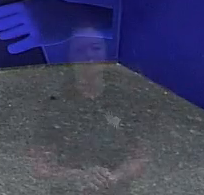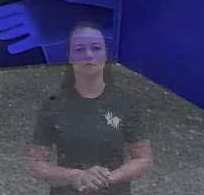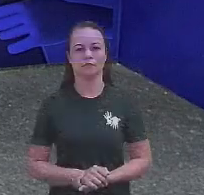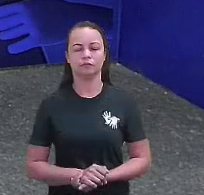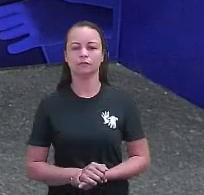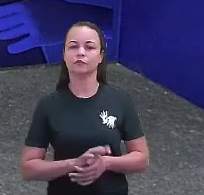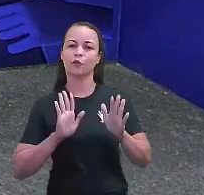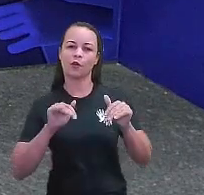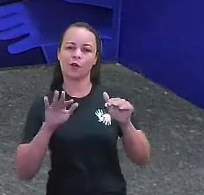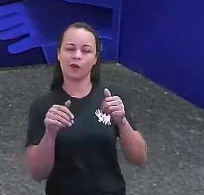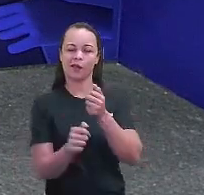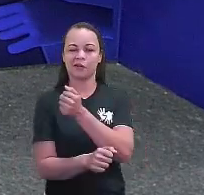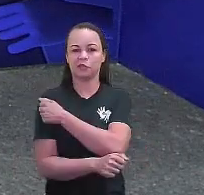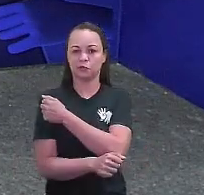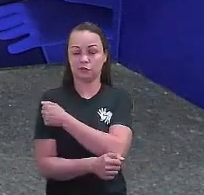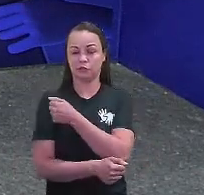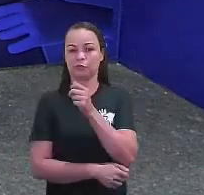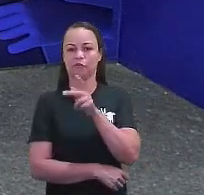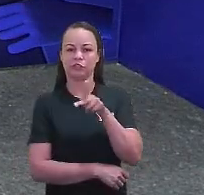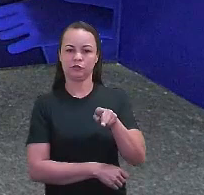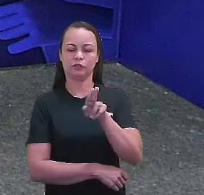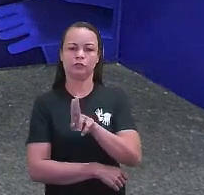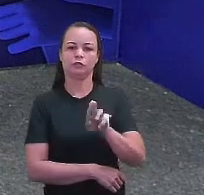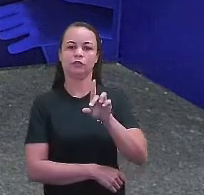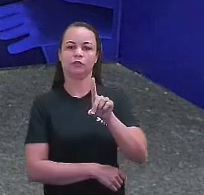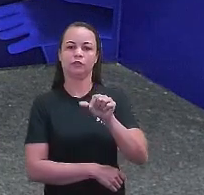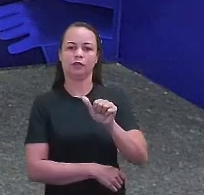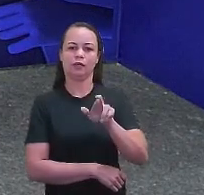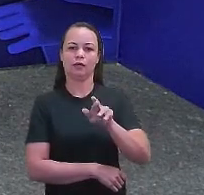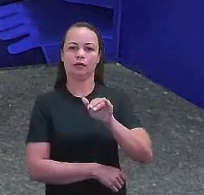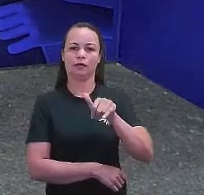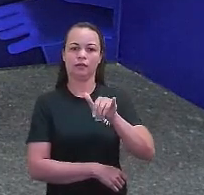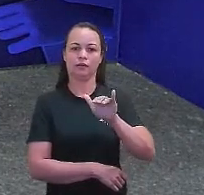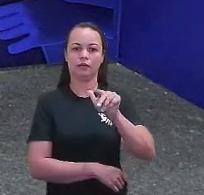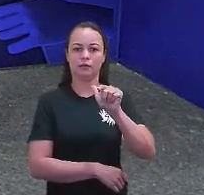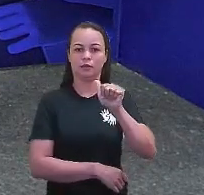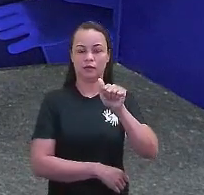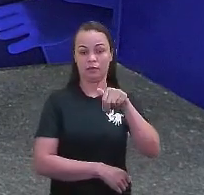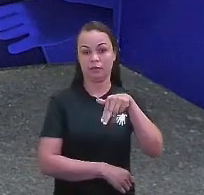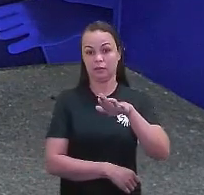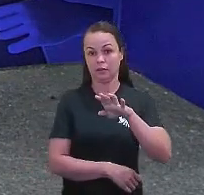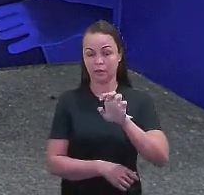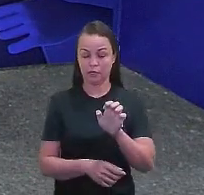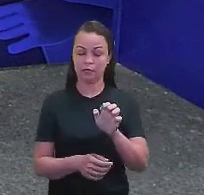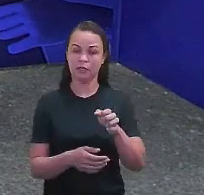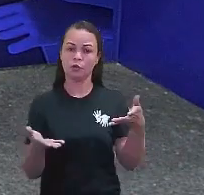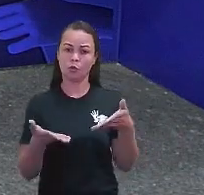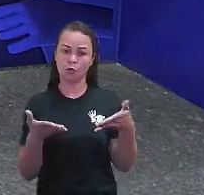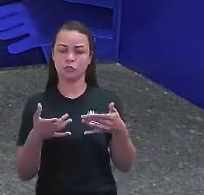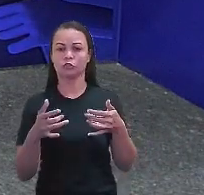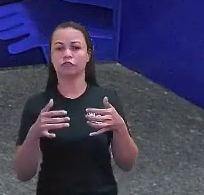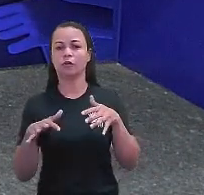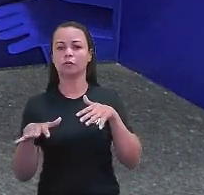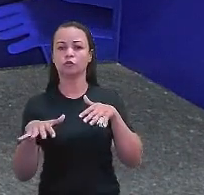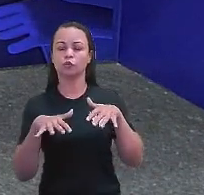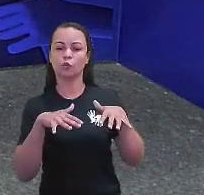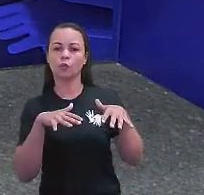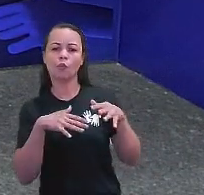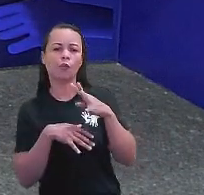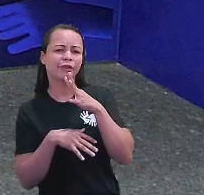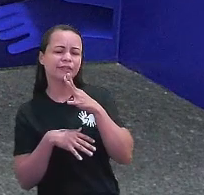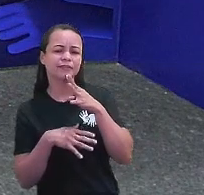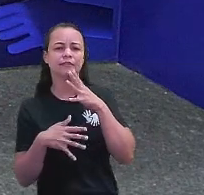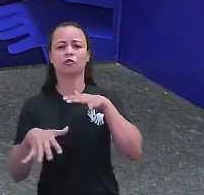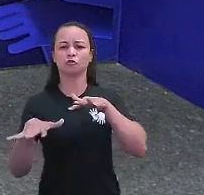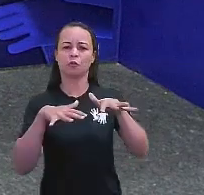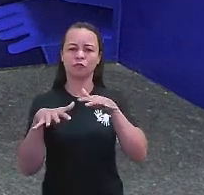Olá para todos, sou a professora Darilane e hoje vamos conhecer os movimentos migratórios, desculpe. Vamos